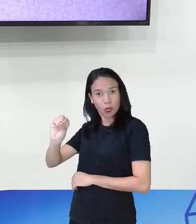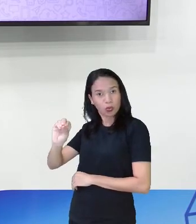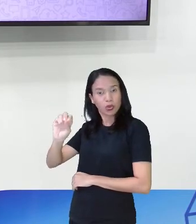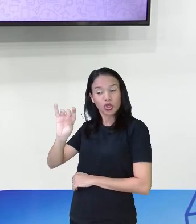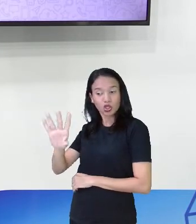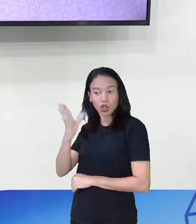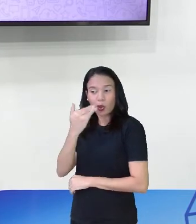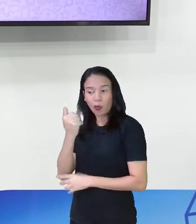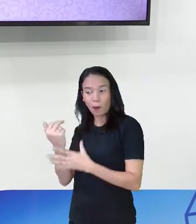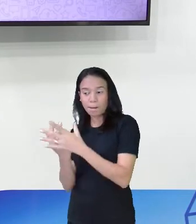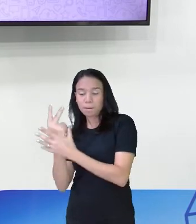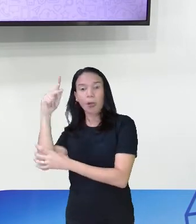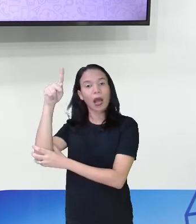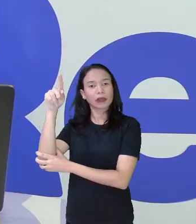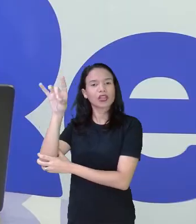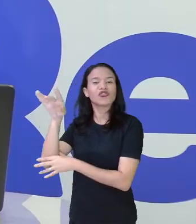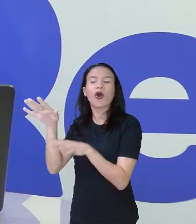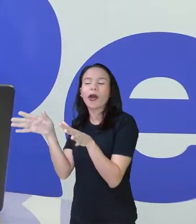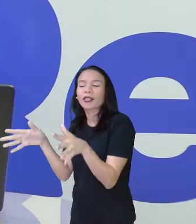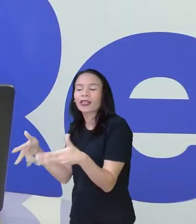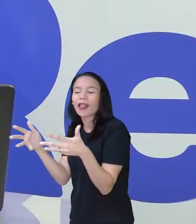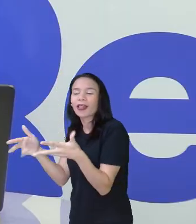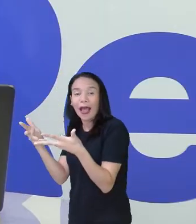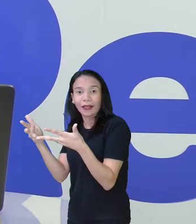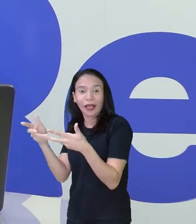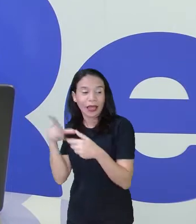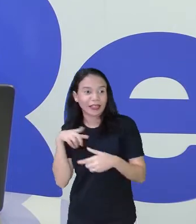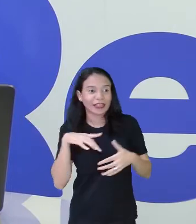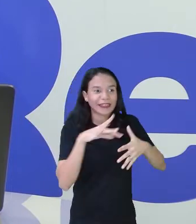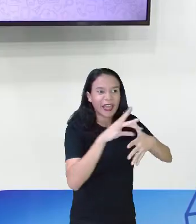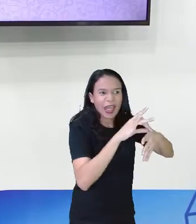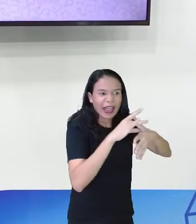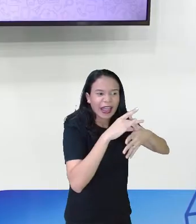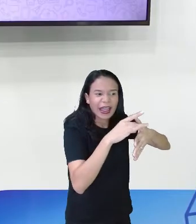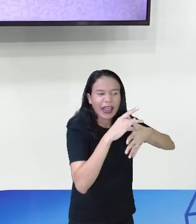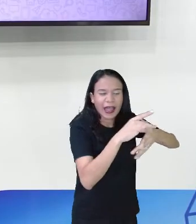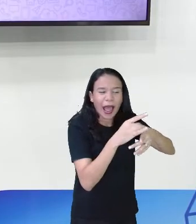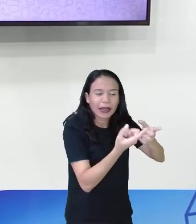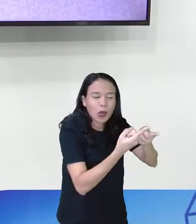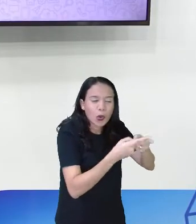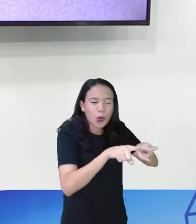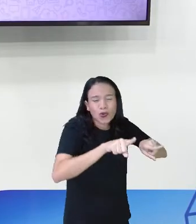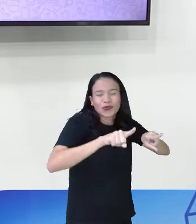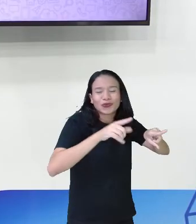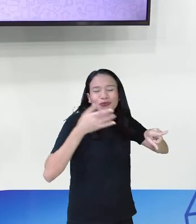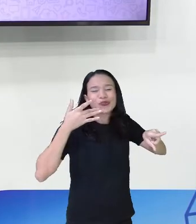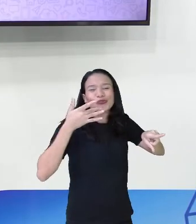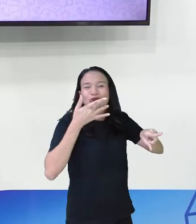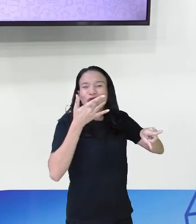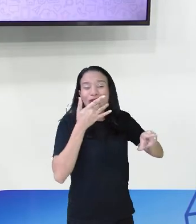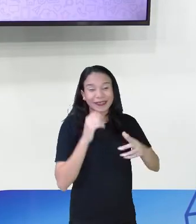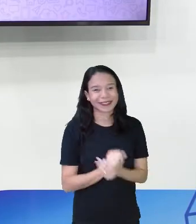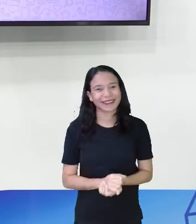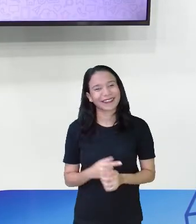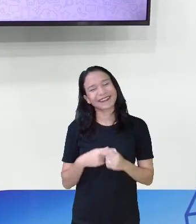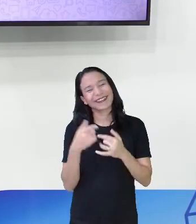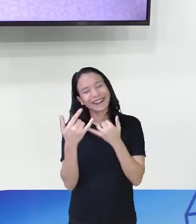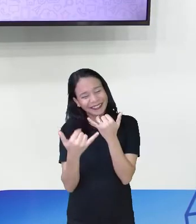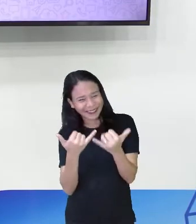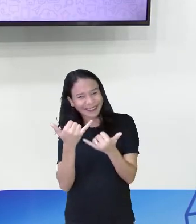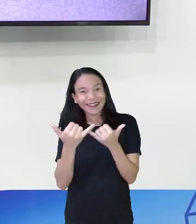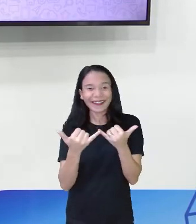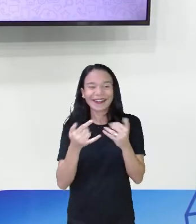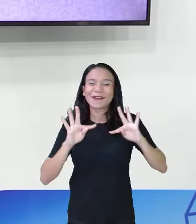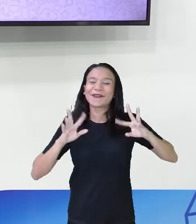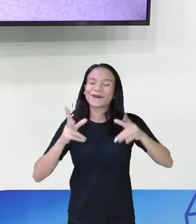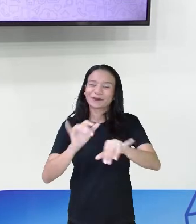conheço, né? Que cuida ali, essa saladinha. E tem os carnívoros, que é aquele que gosta do churrasquinho, né? Brincadeiras à parte. Mas, olha, todas